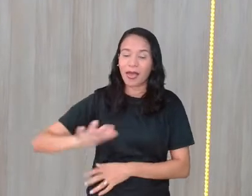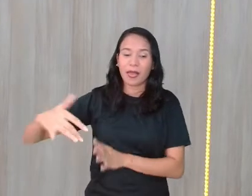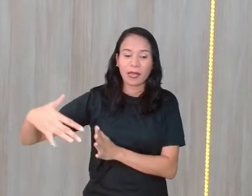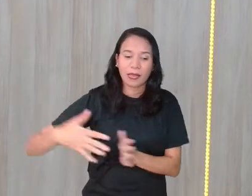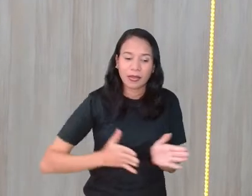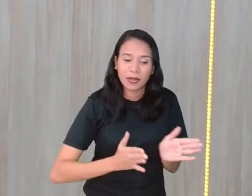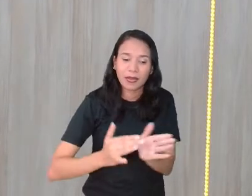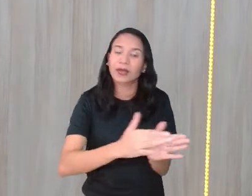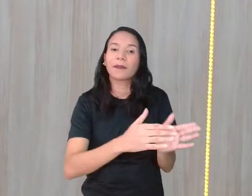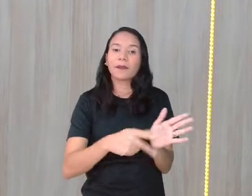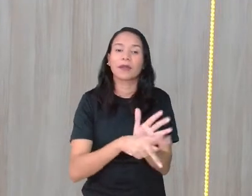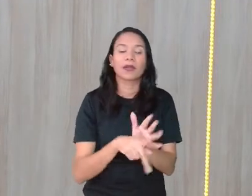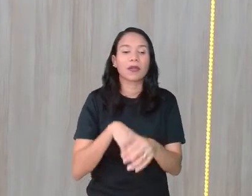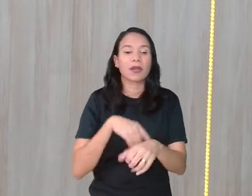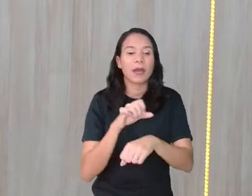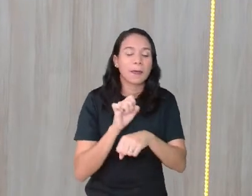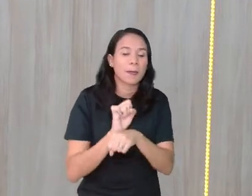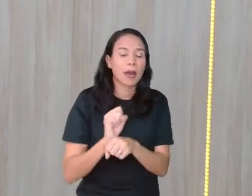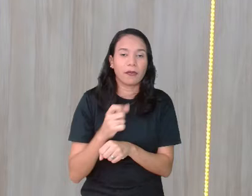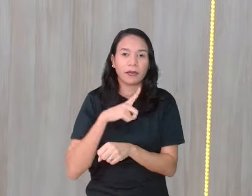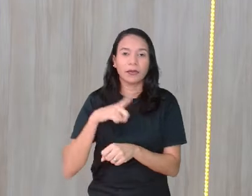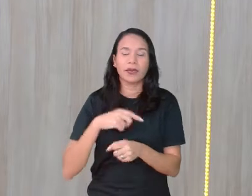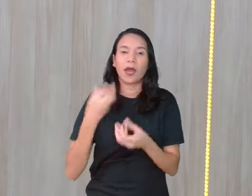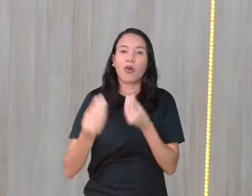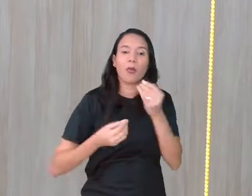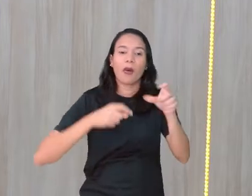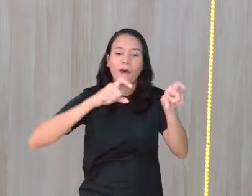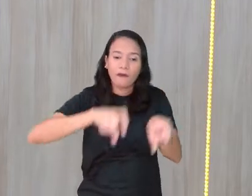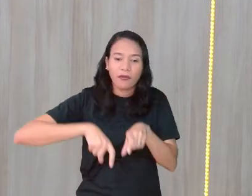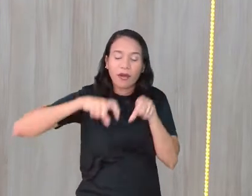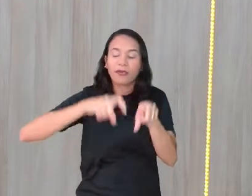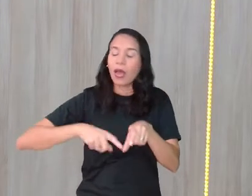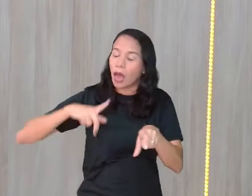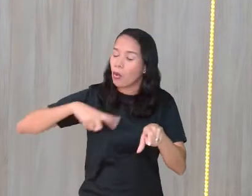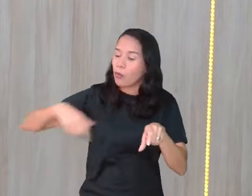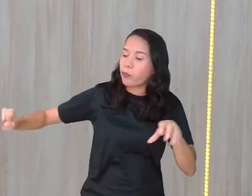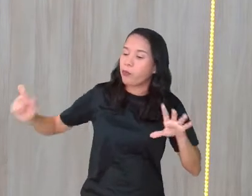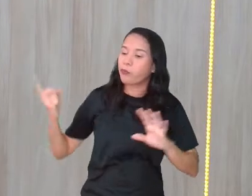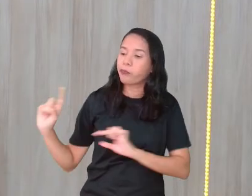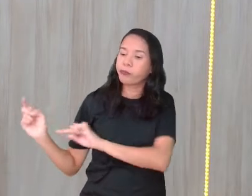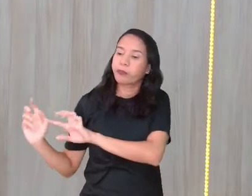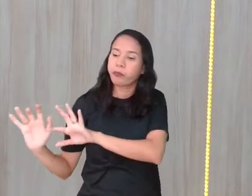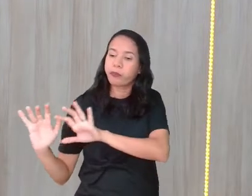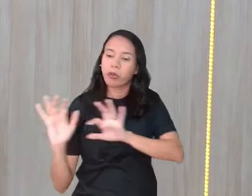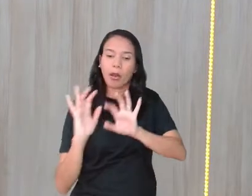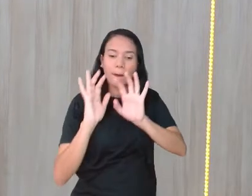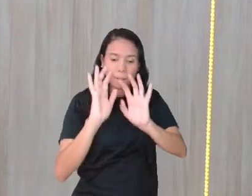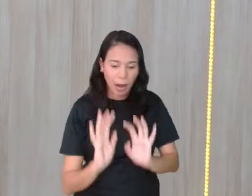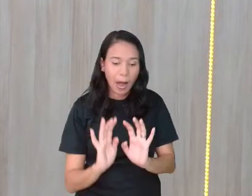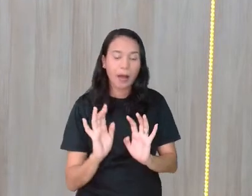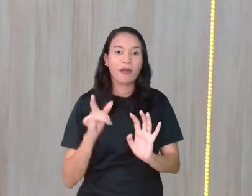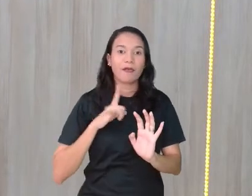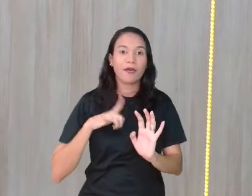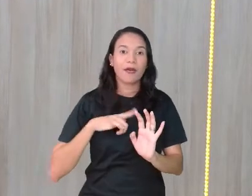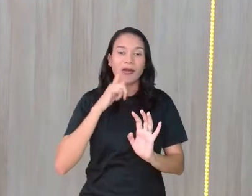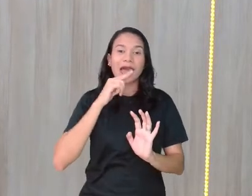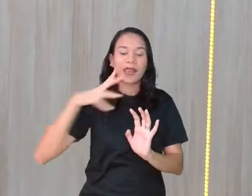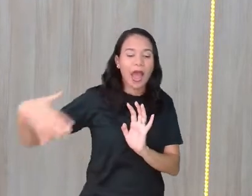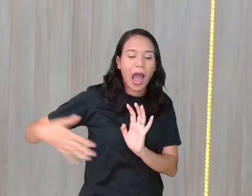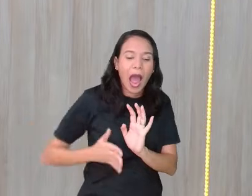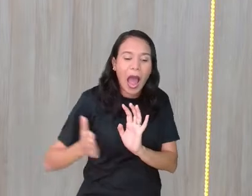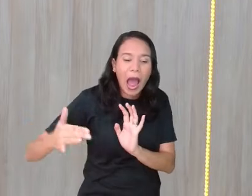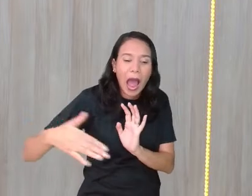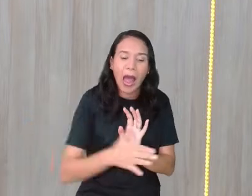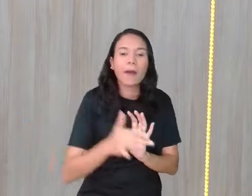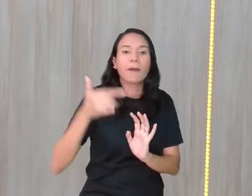né? Então eles paravam ali, Gravatar era uma fazenda, eles paravam ali porque ali onde passa o rio Ipujuca, né?